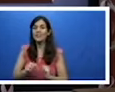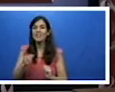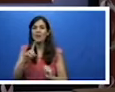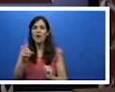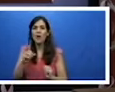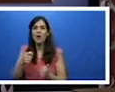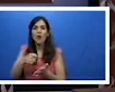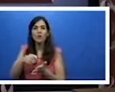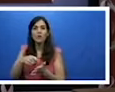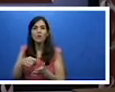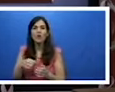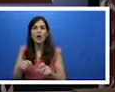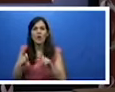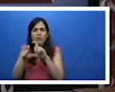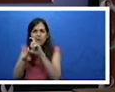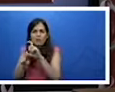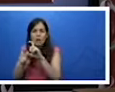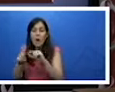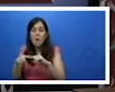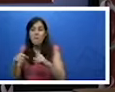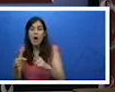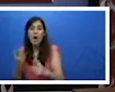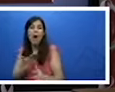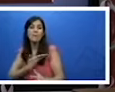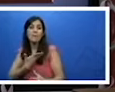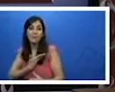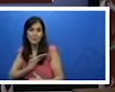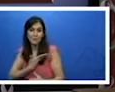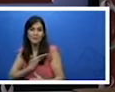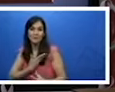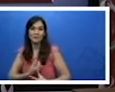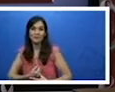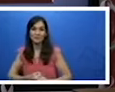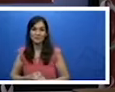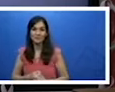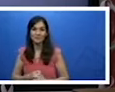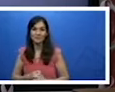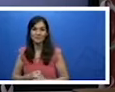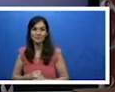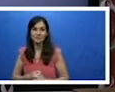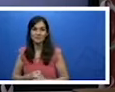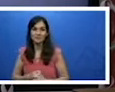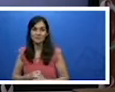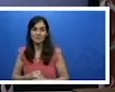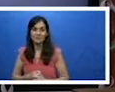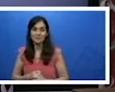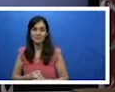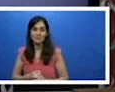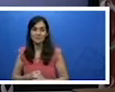detetive, mas um amigo, um auxiliar, etc.